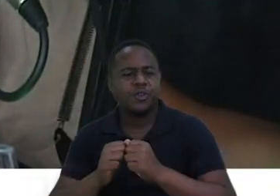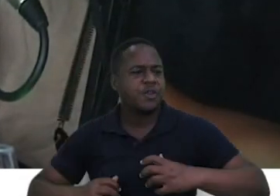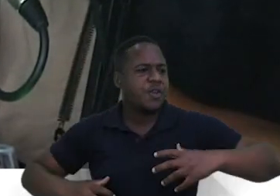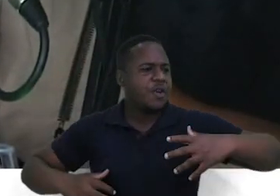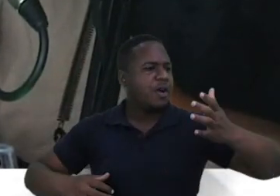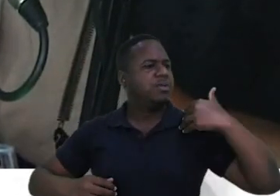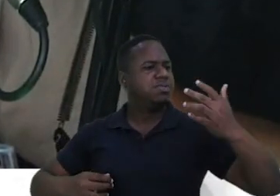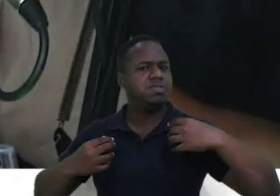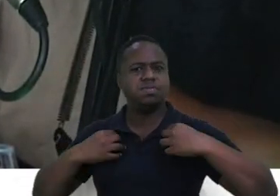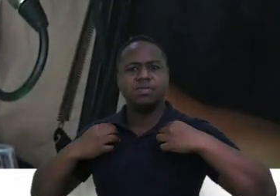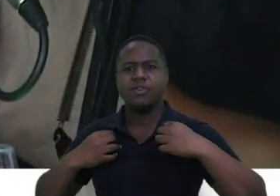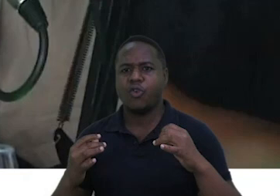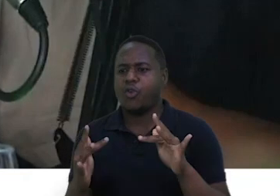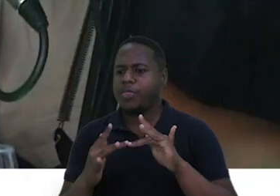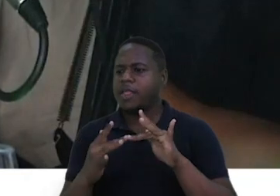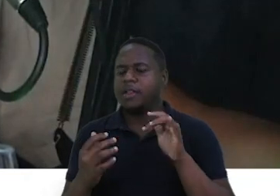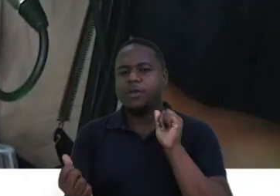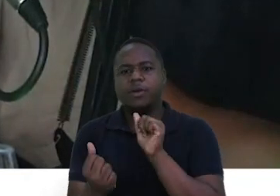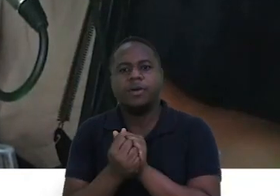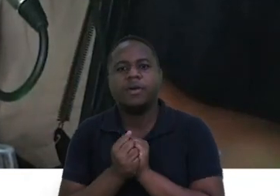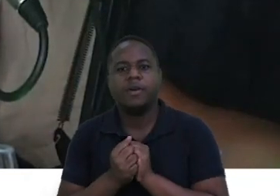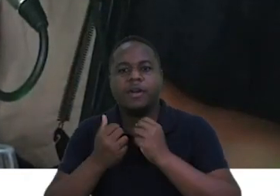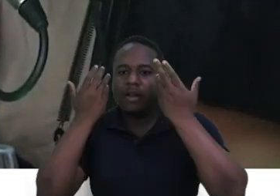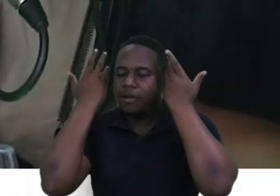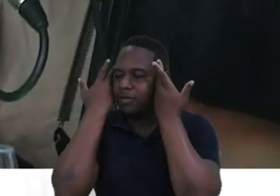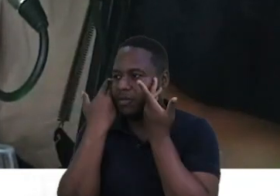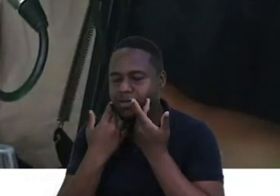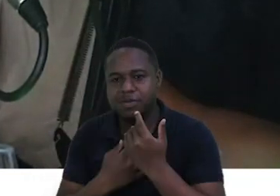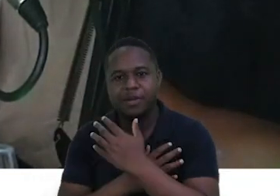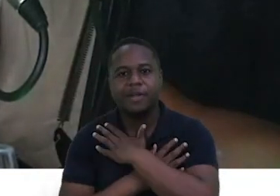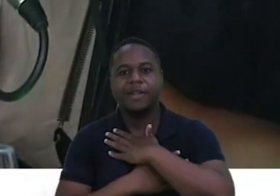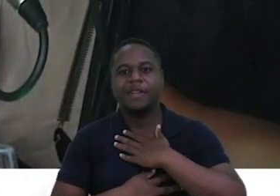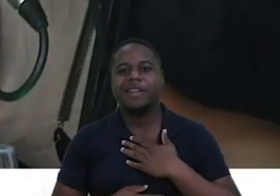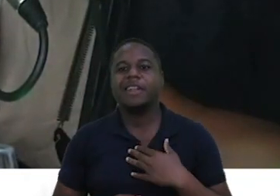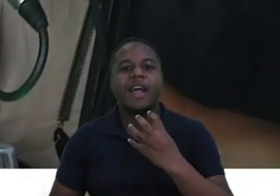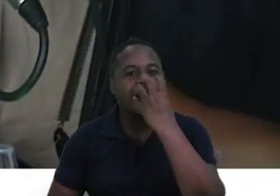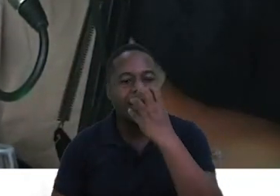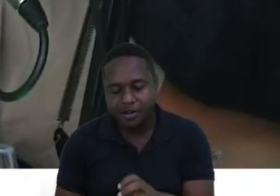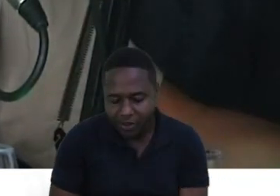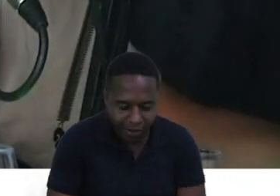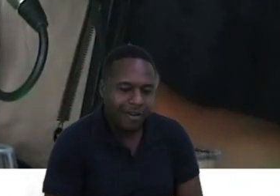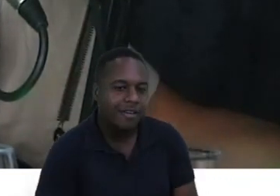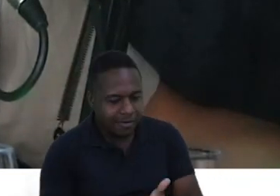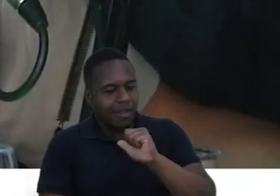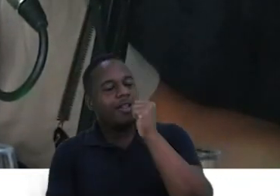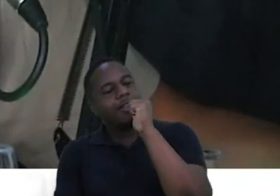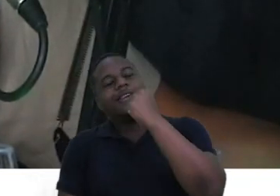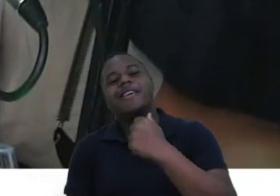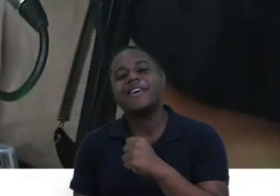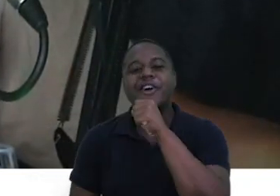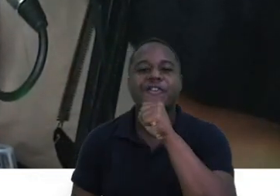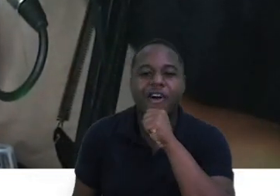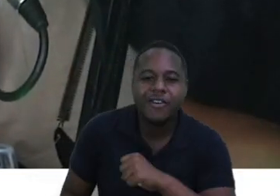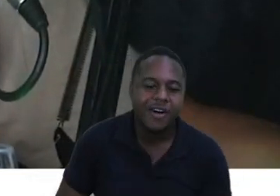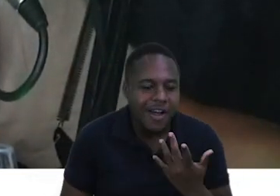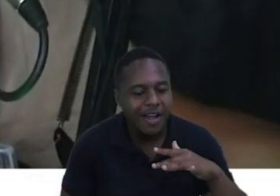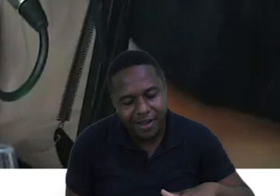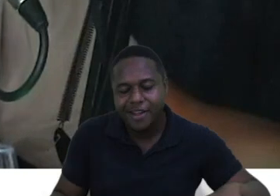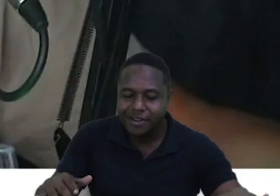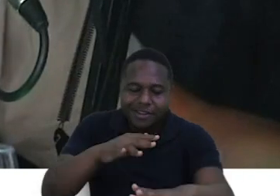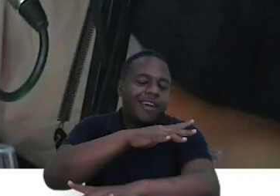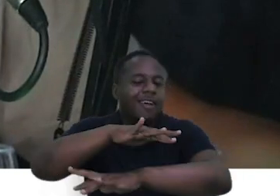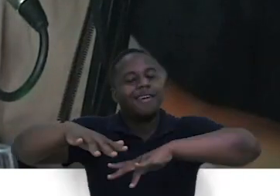quente. Contato. Contato, suor. É o caramelo passando, gente bêbada, o velhinho, a vovó, a